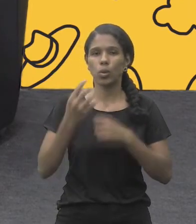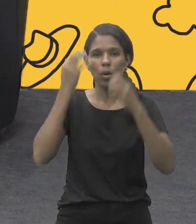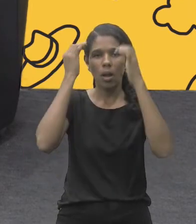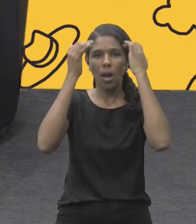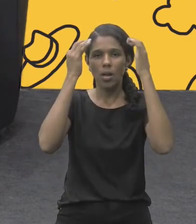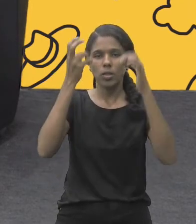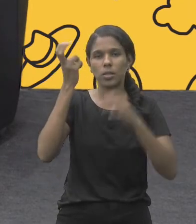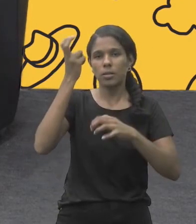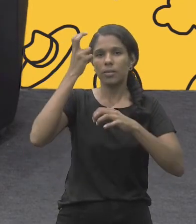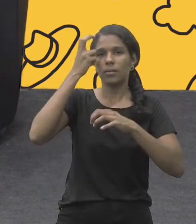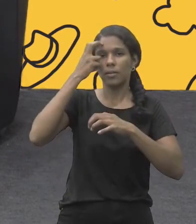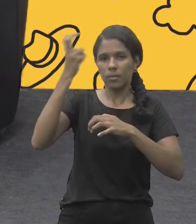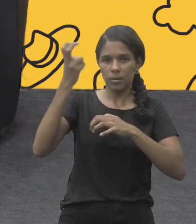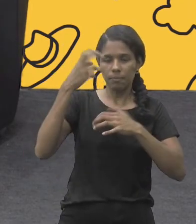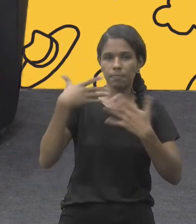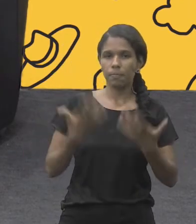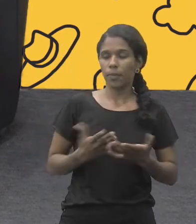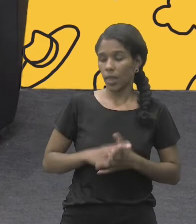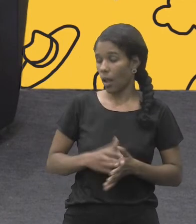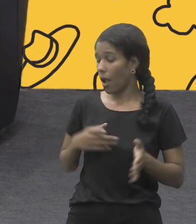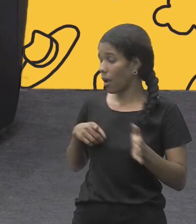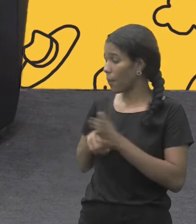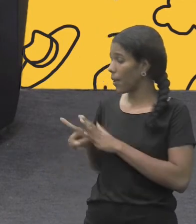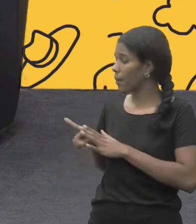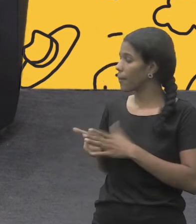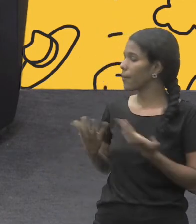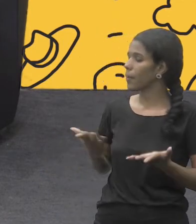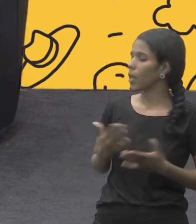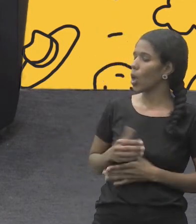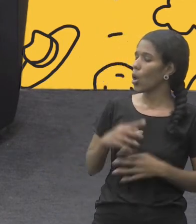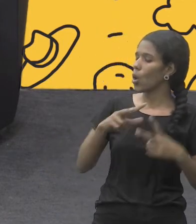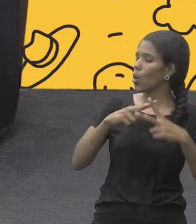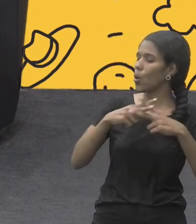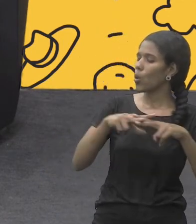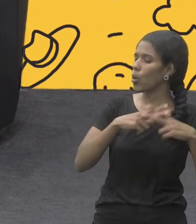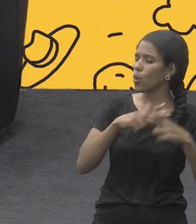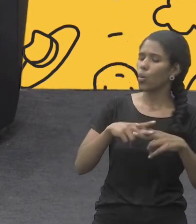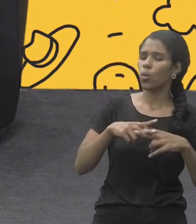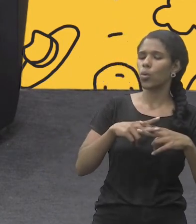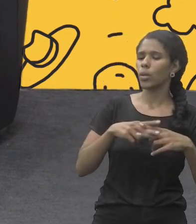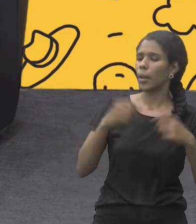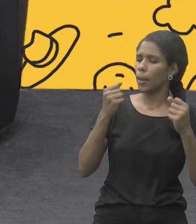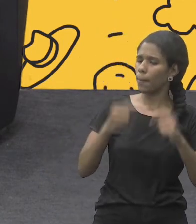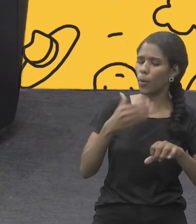Qual é a única luta que você pode se dar 100% e não se machucar?